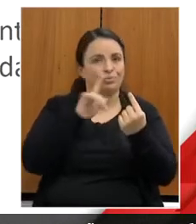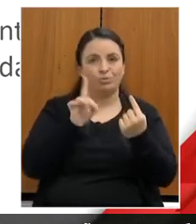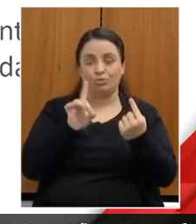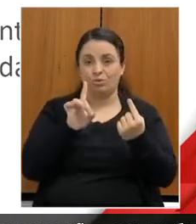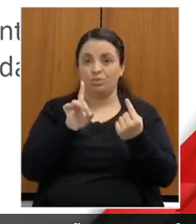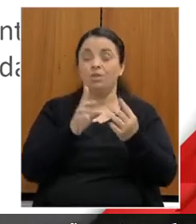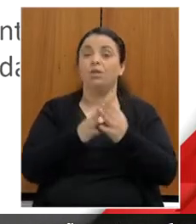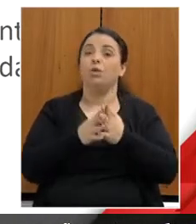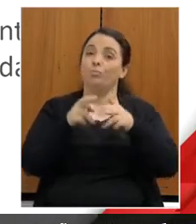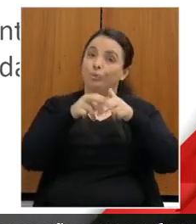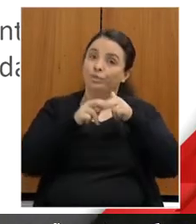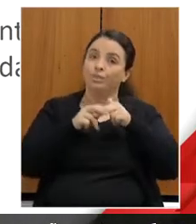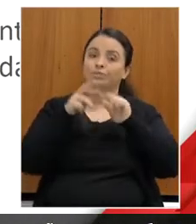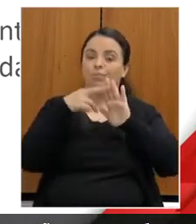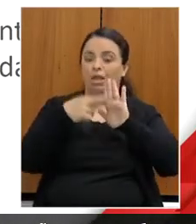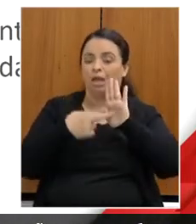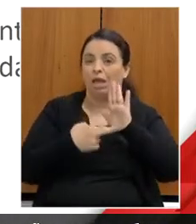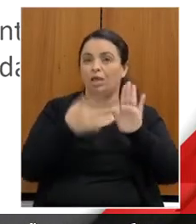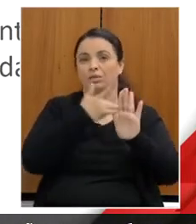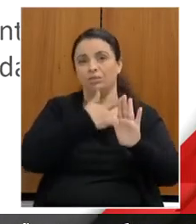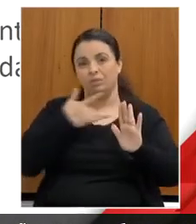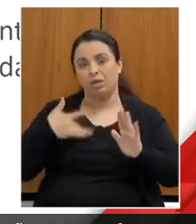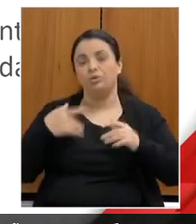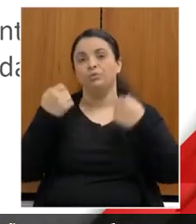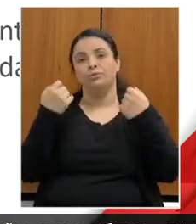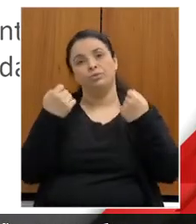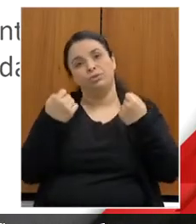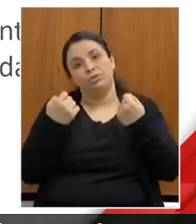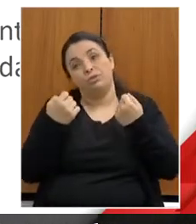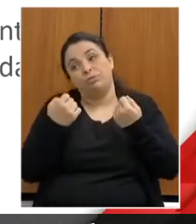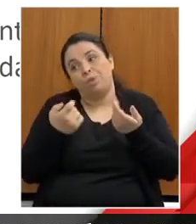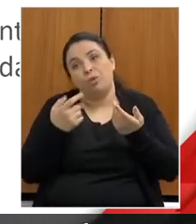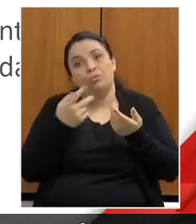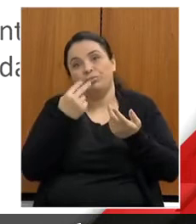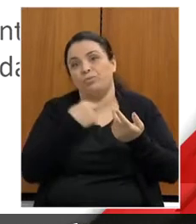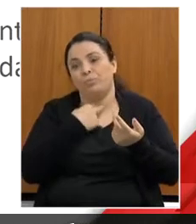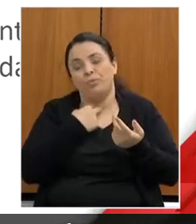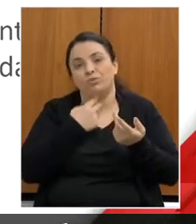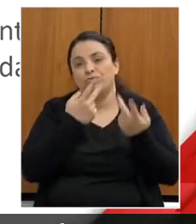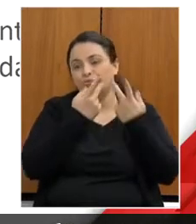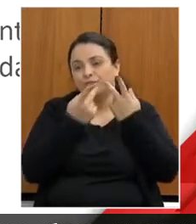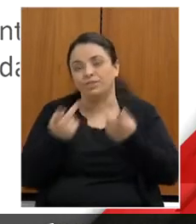protocolos sanitários, nos impediram de fazer visitas e